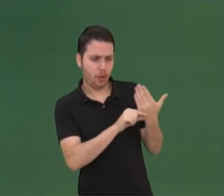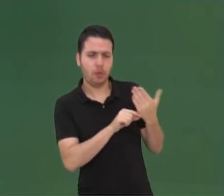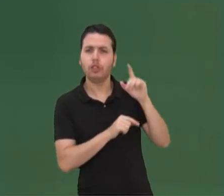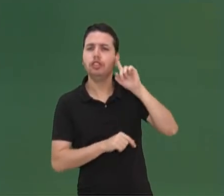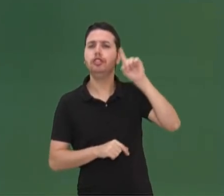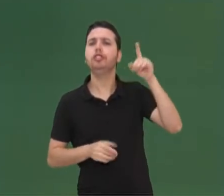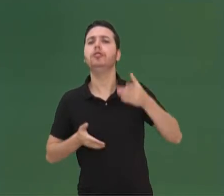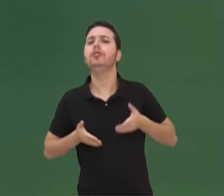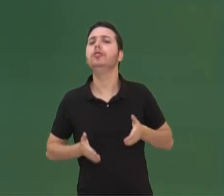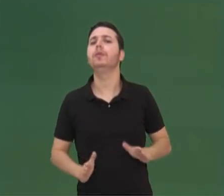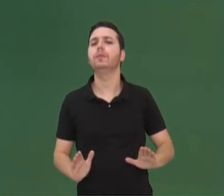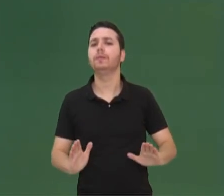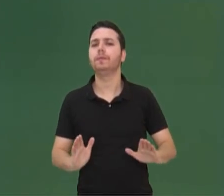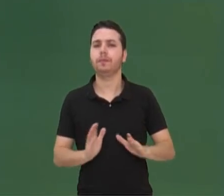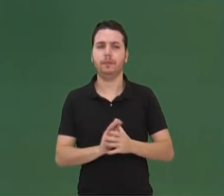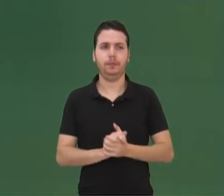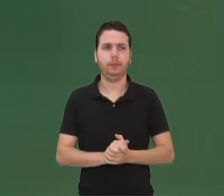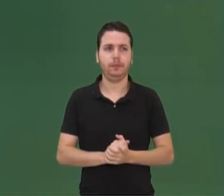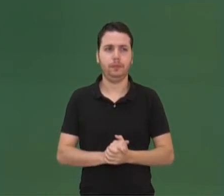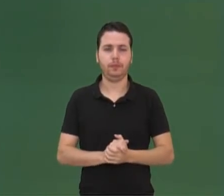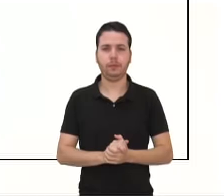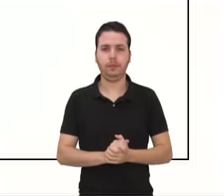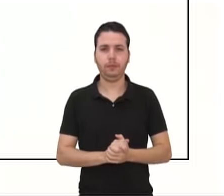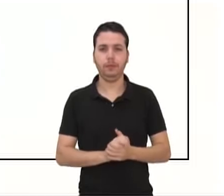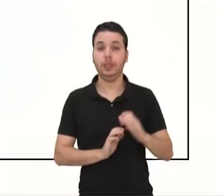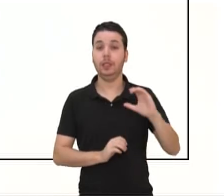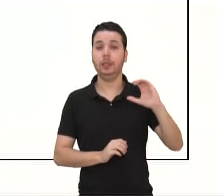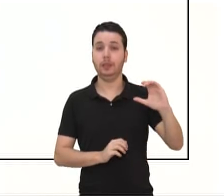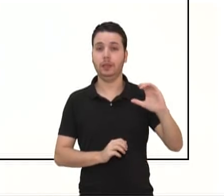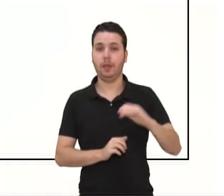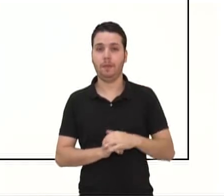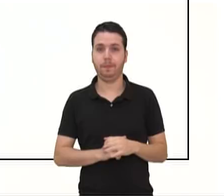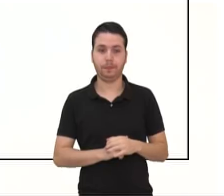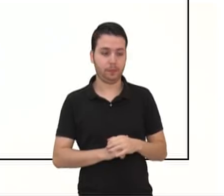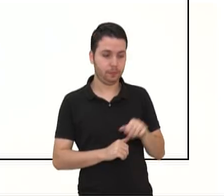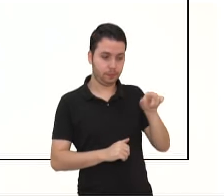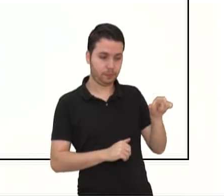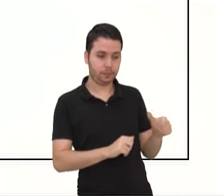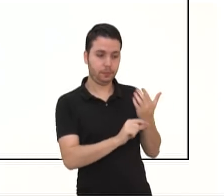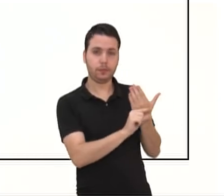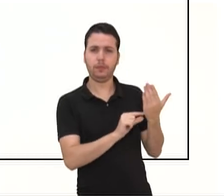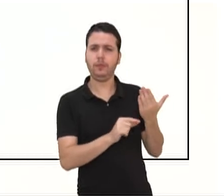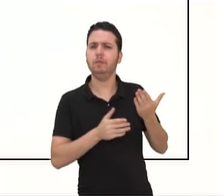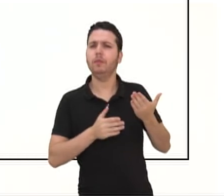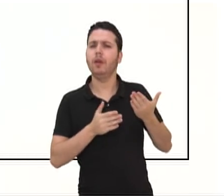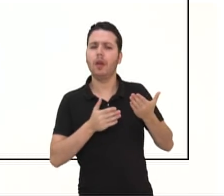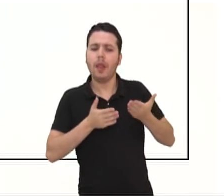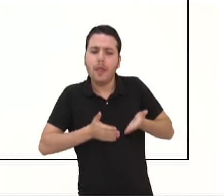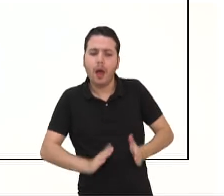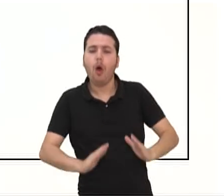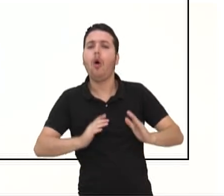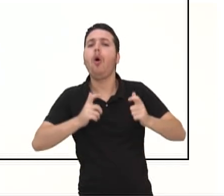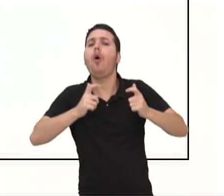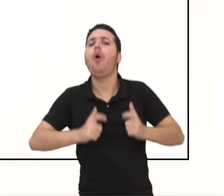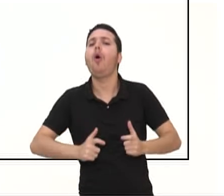autor. Letra C, local de nascimento. D,